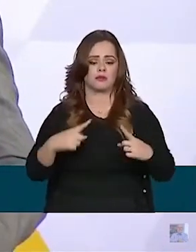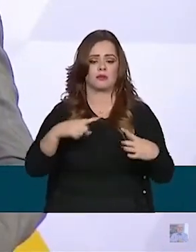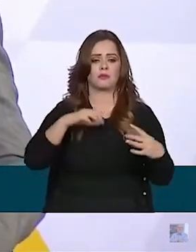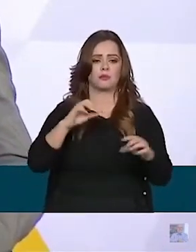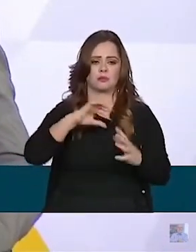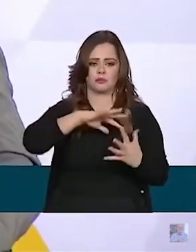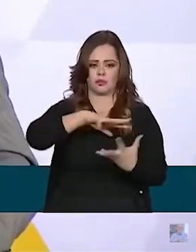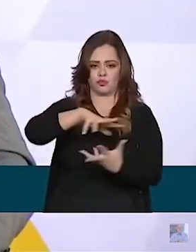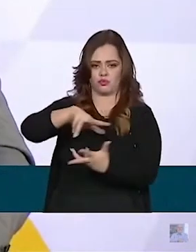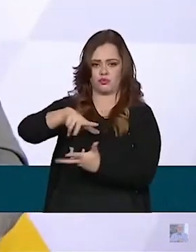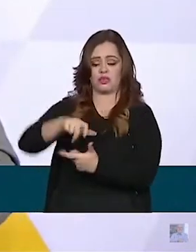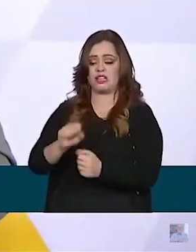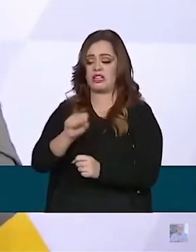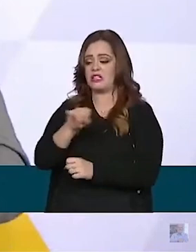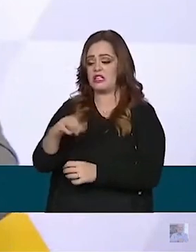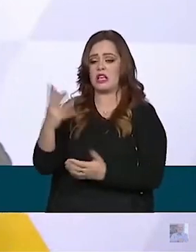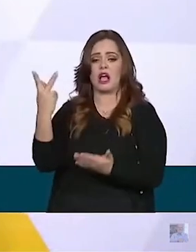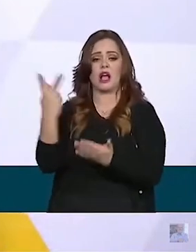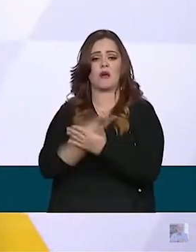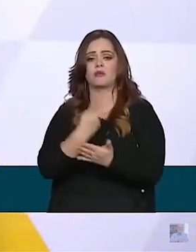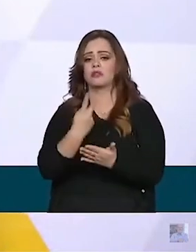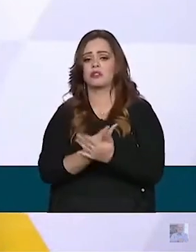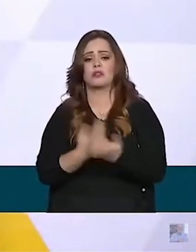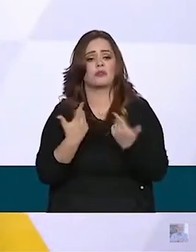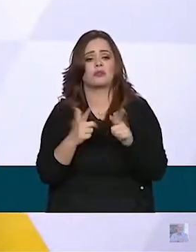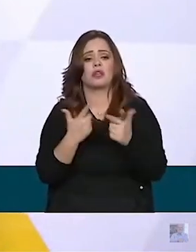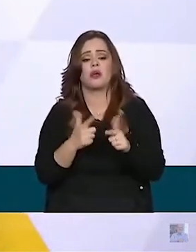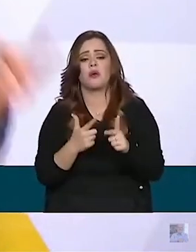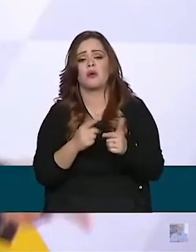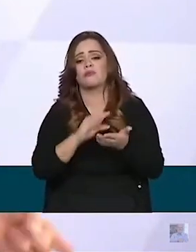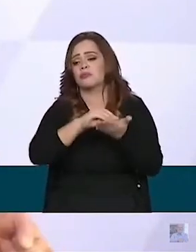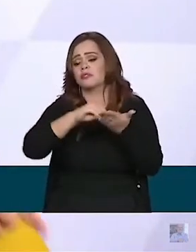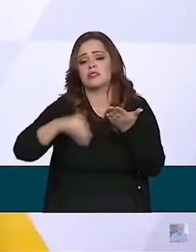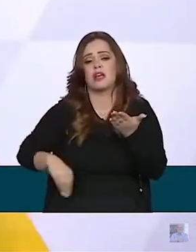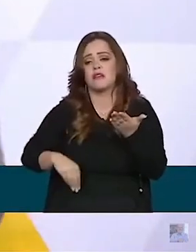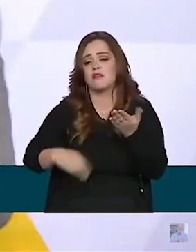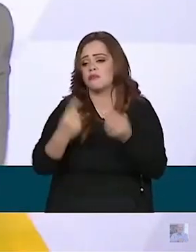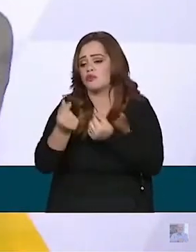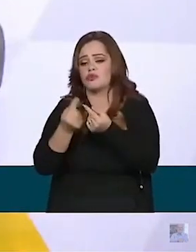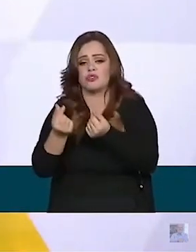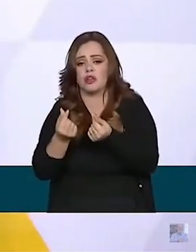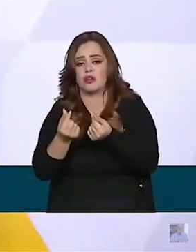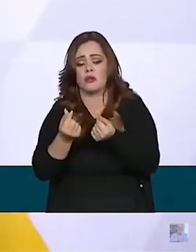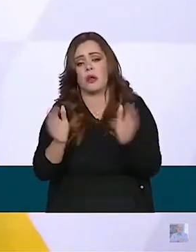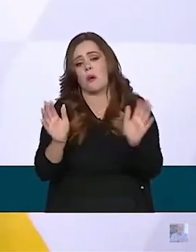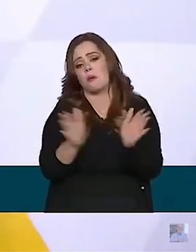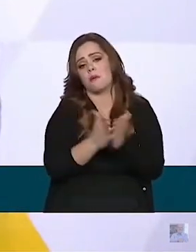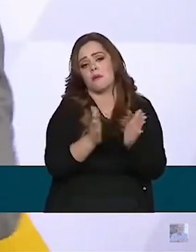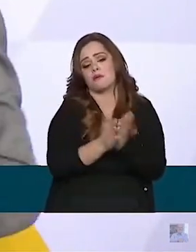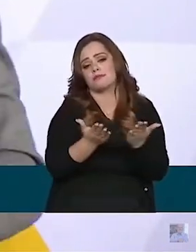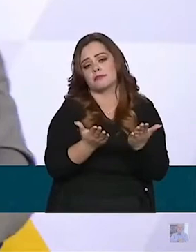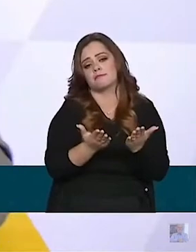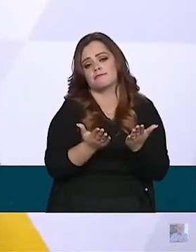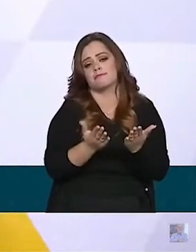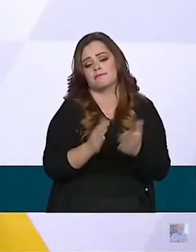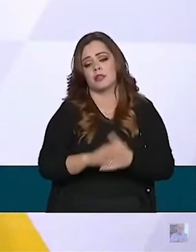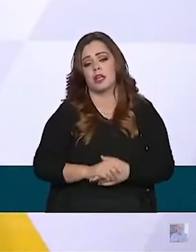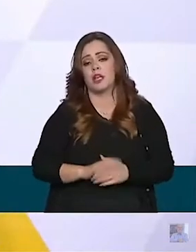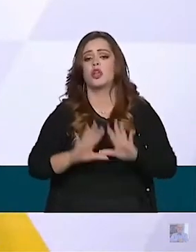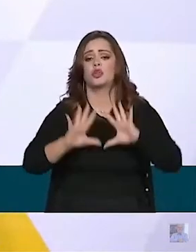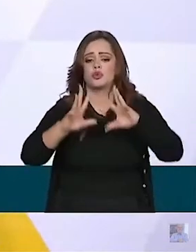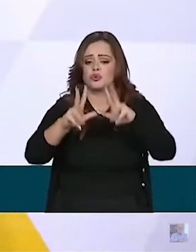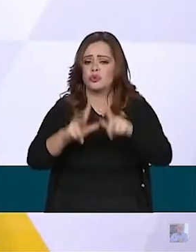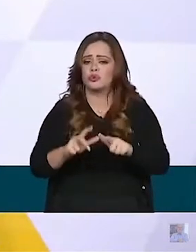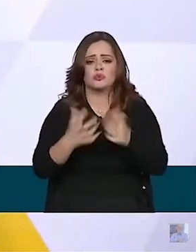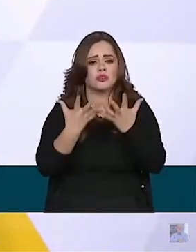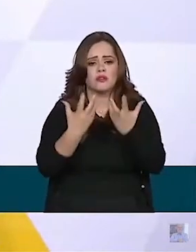se acontecer alguma coisa com ele, não tem escapatória, nem para quem tem dinheiro, nem para quem está passando fome. Todo